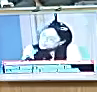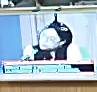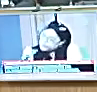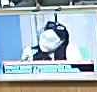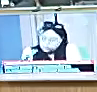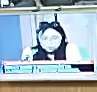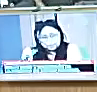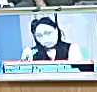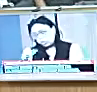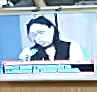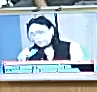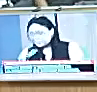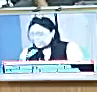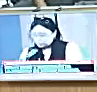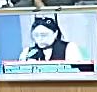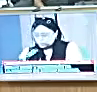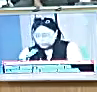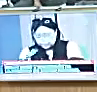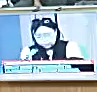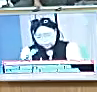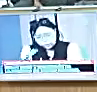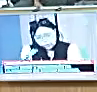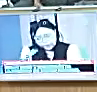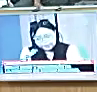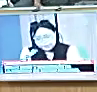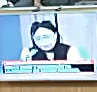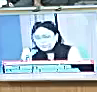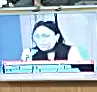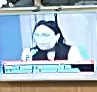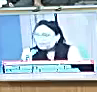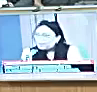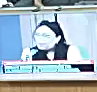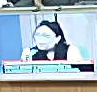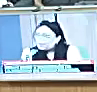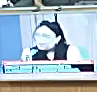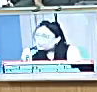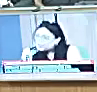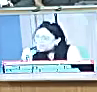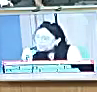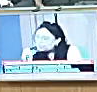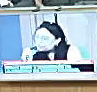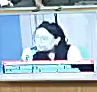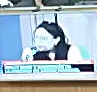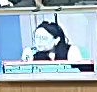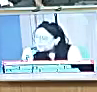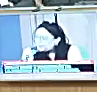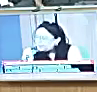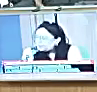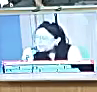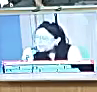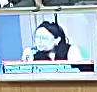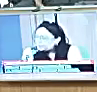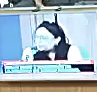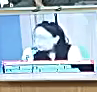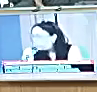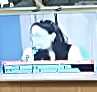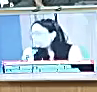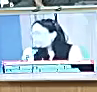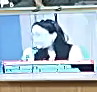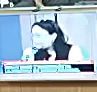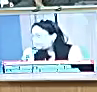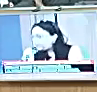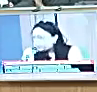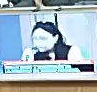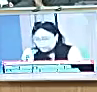desempenho otimizado das suas atribuições eu gostaria de enfatizar e lembrar é com o